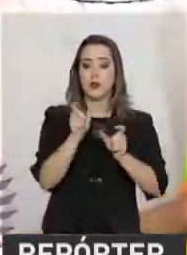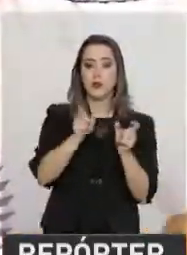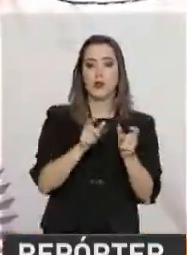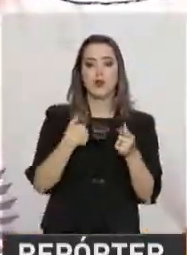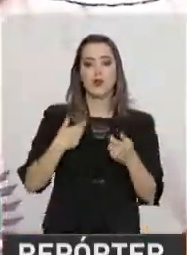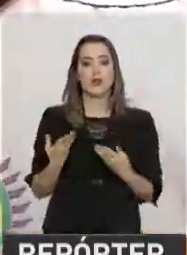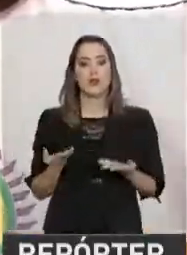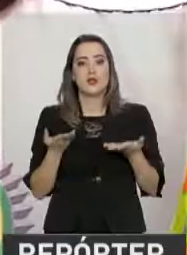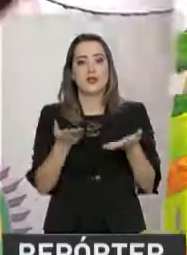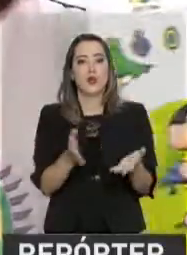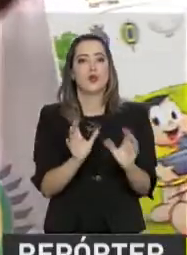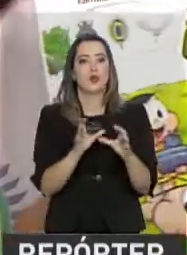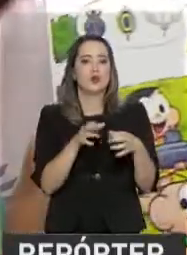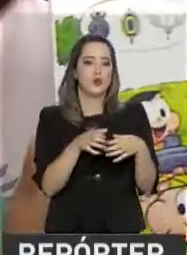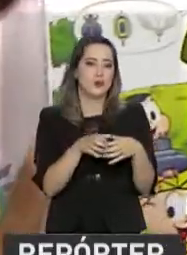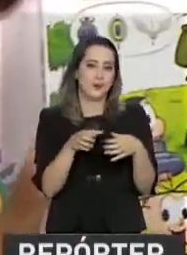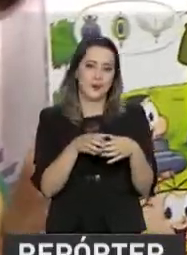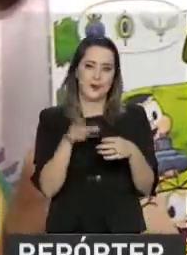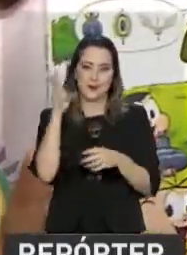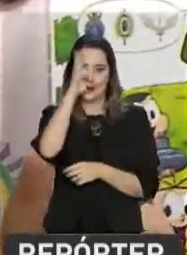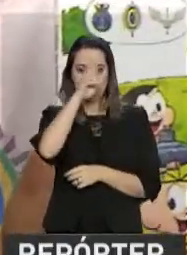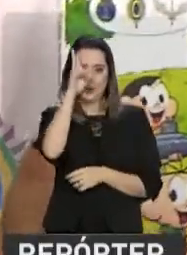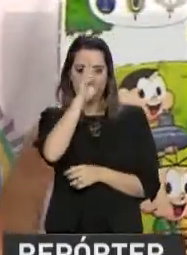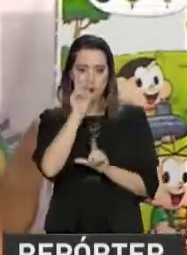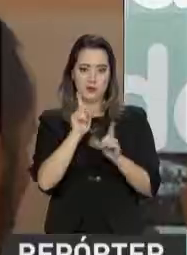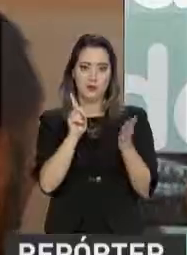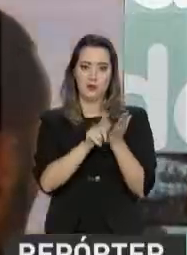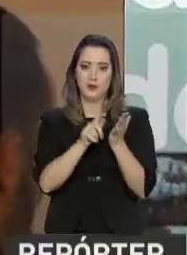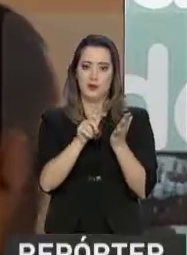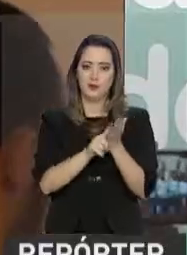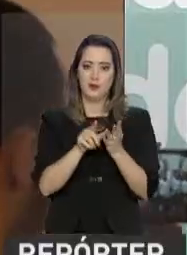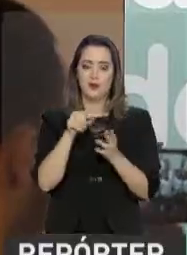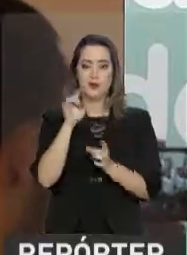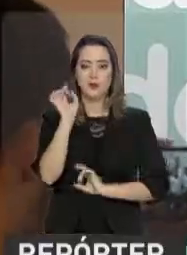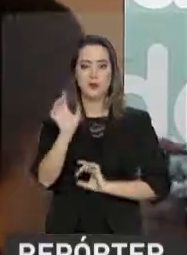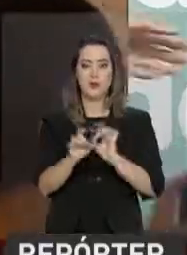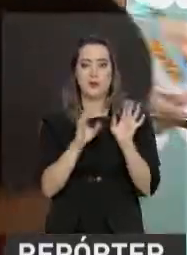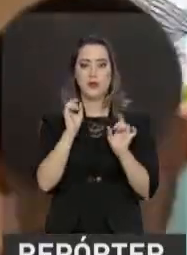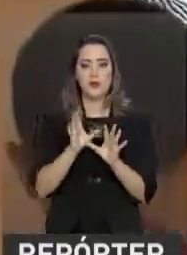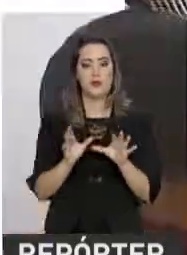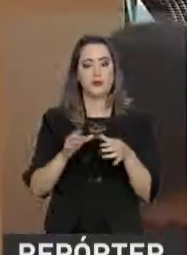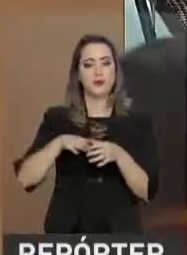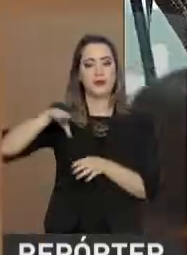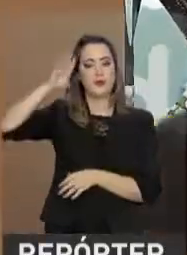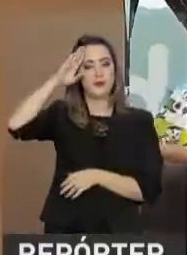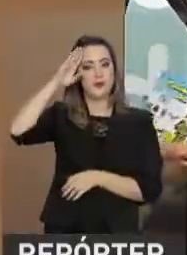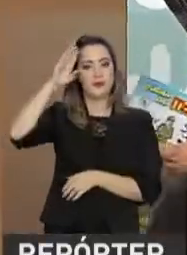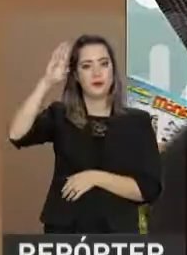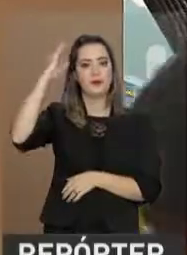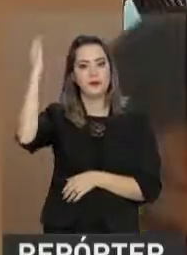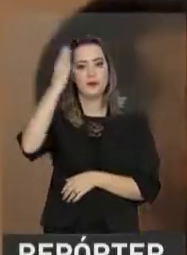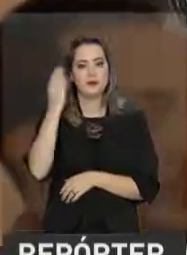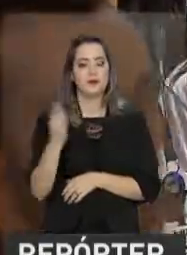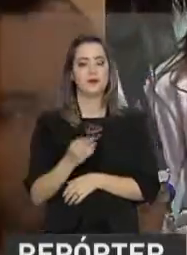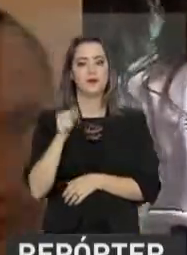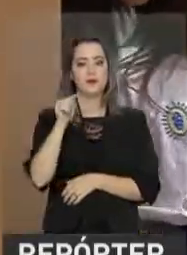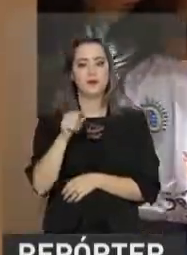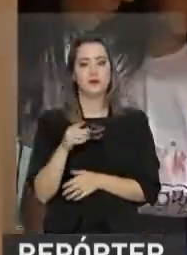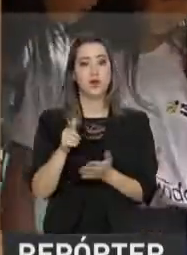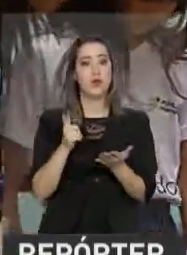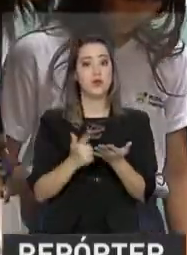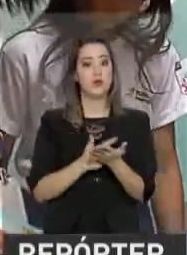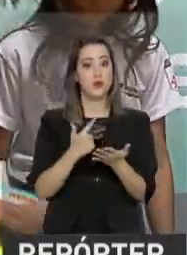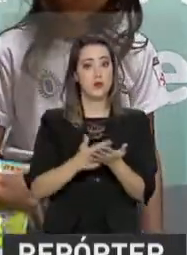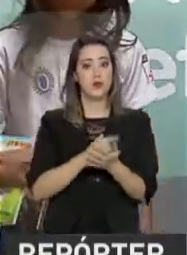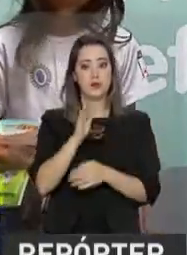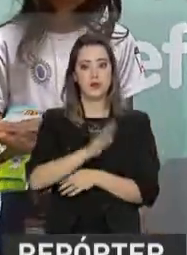especial sobre as forças armadas brasileiras comjib as crianças embarcam em um universo novo e de forma lúdica